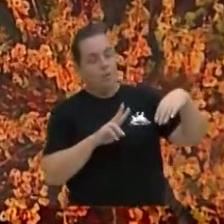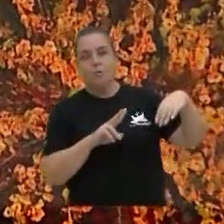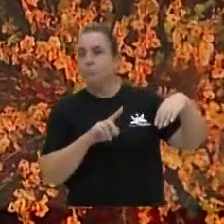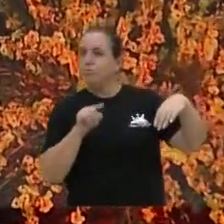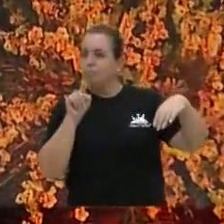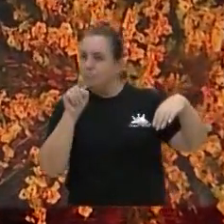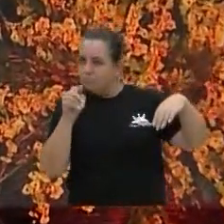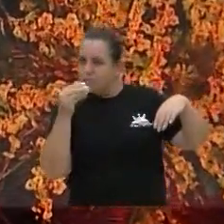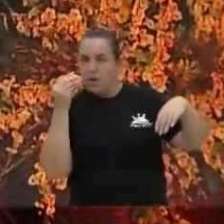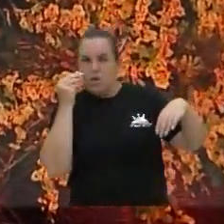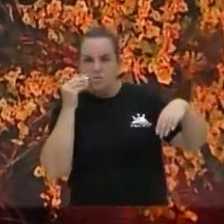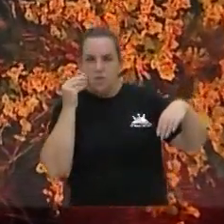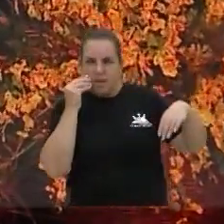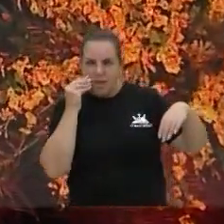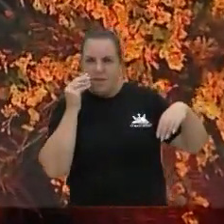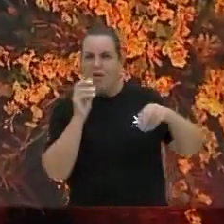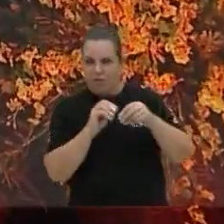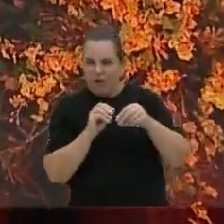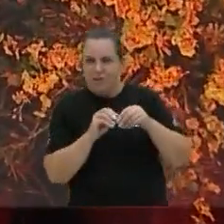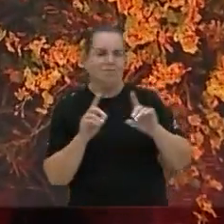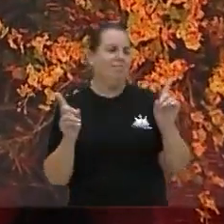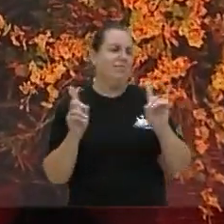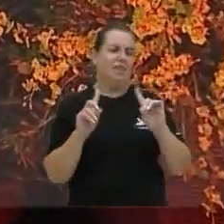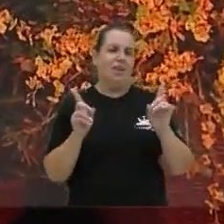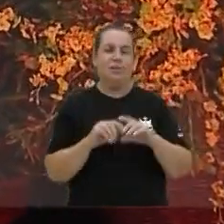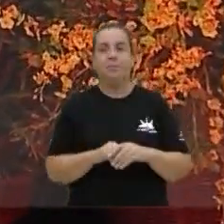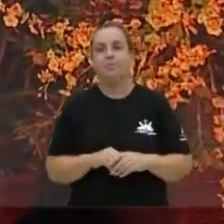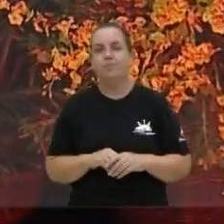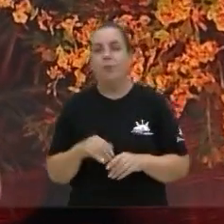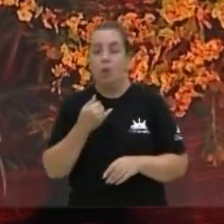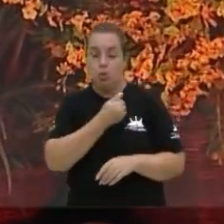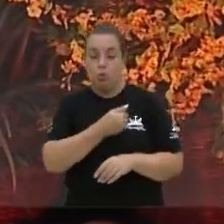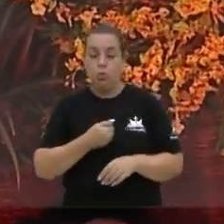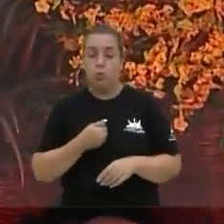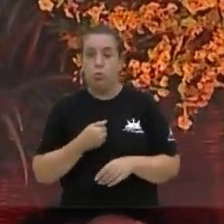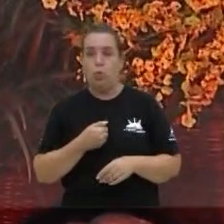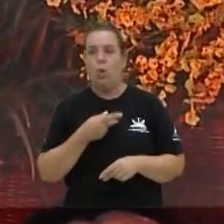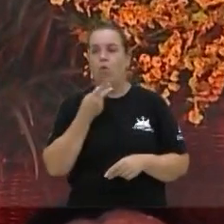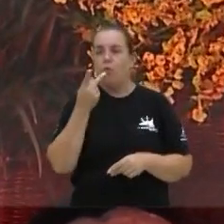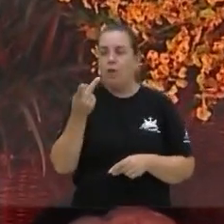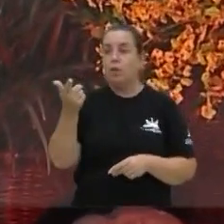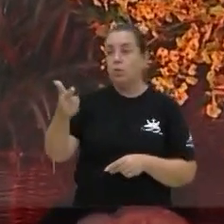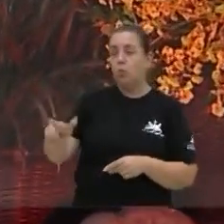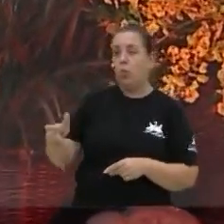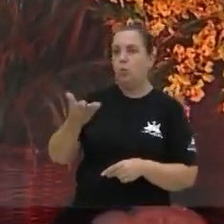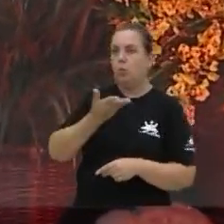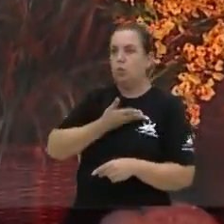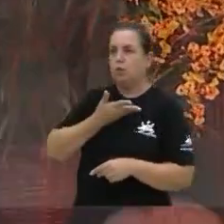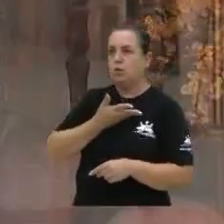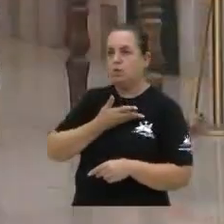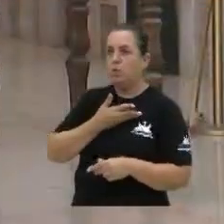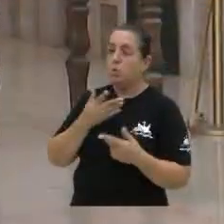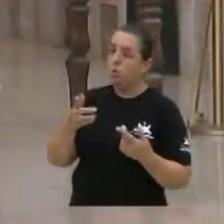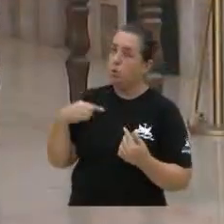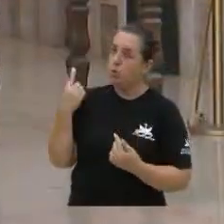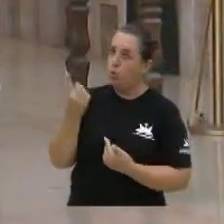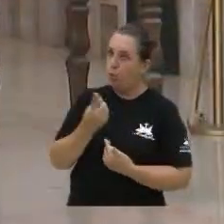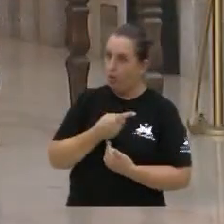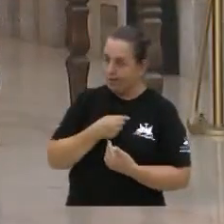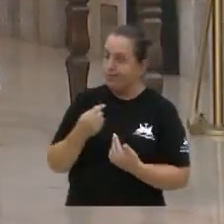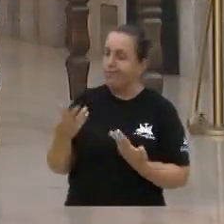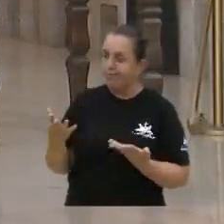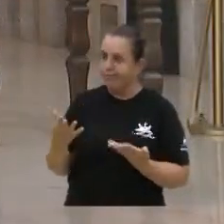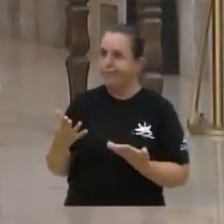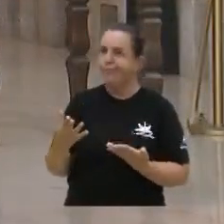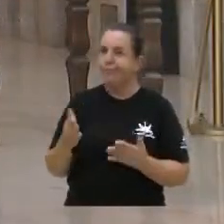faz a experiência. João diz que o outro discípulo, que somos nós, que